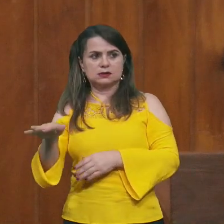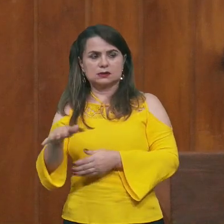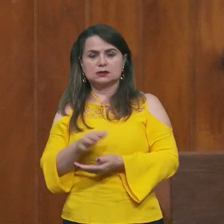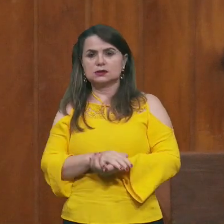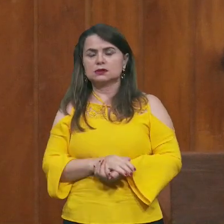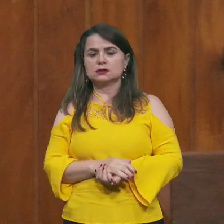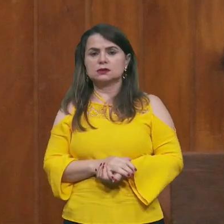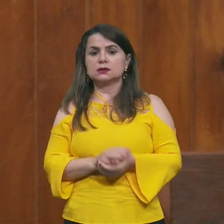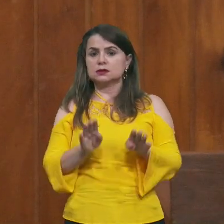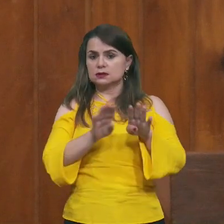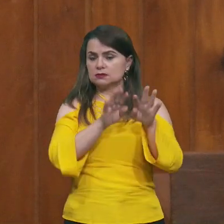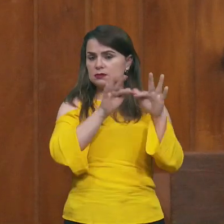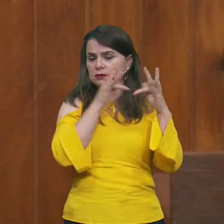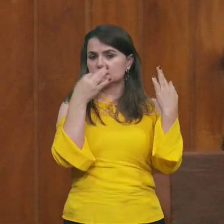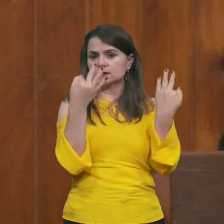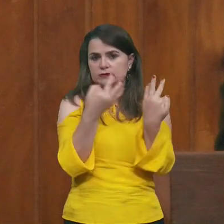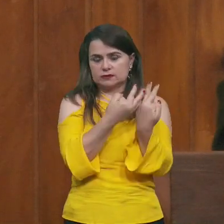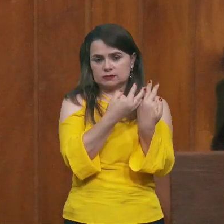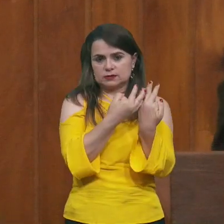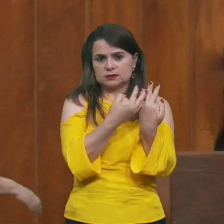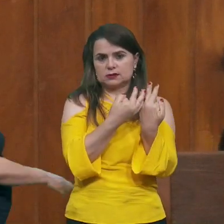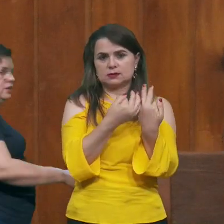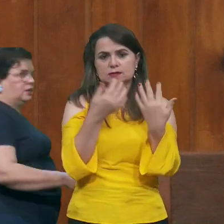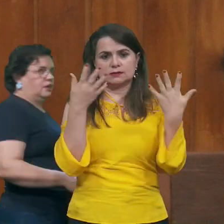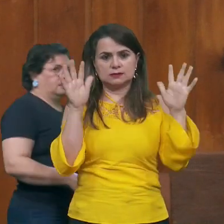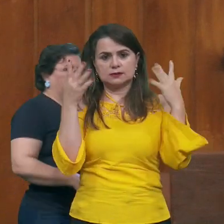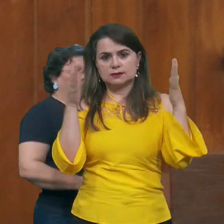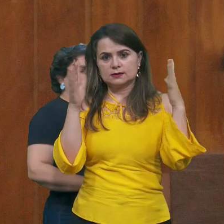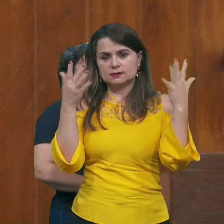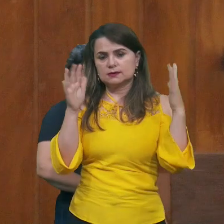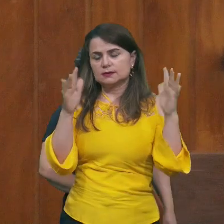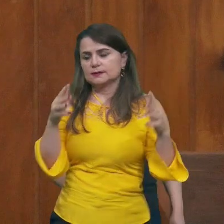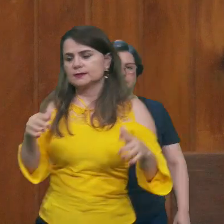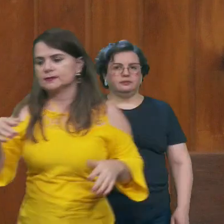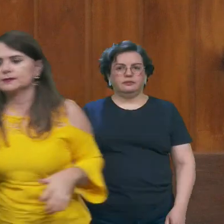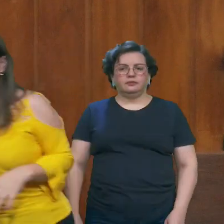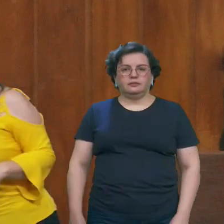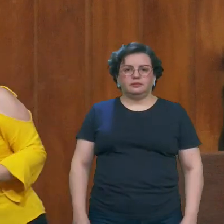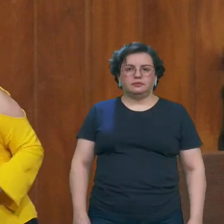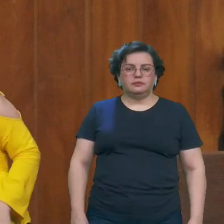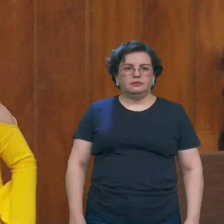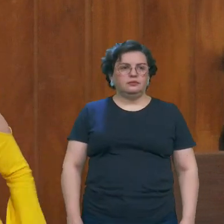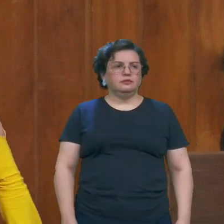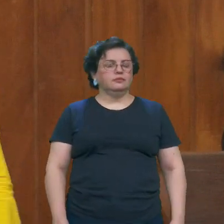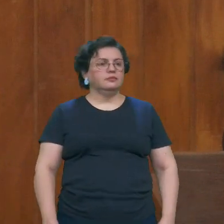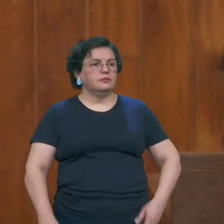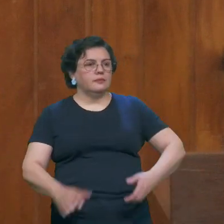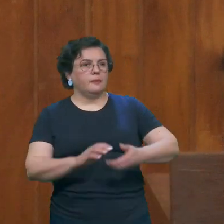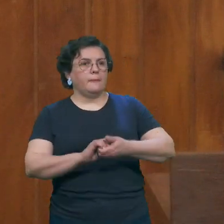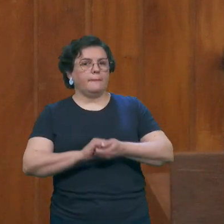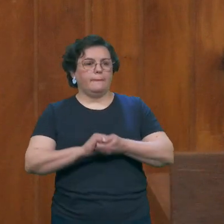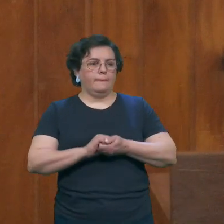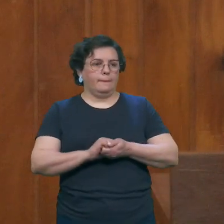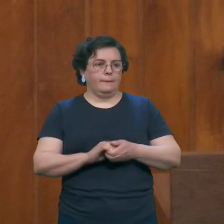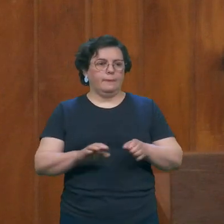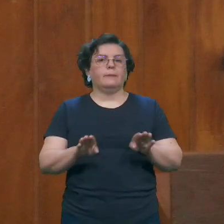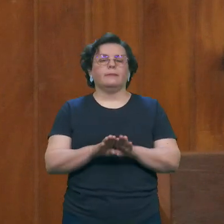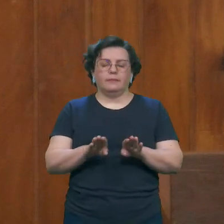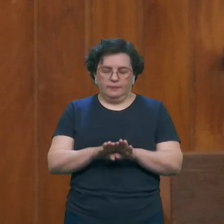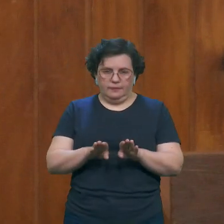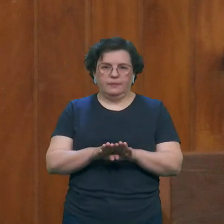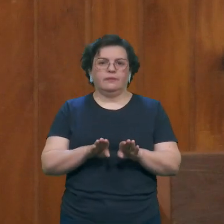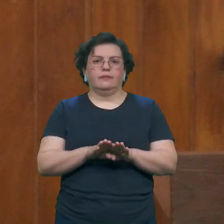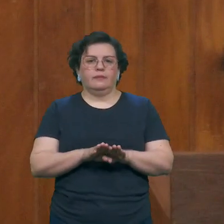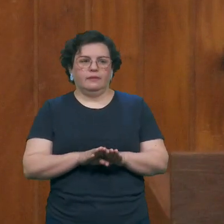família dessas crianças. Parabéns aí, viu? Leve nosso abraço. Cumprimentar o Dr. Carlos Roberto